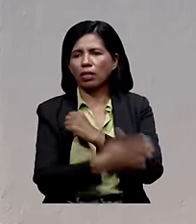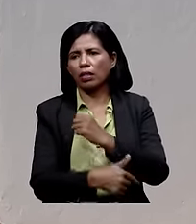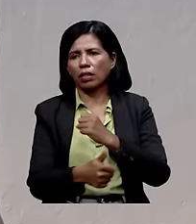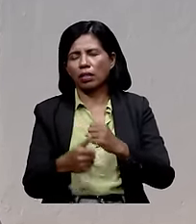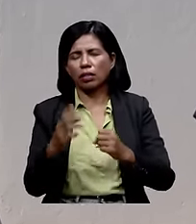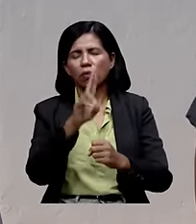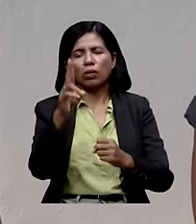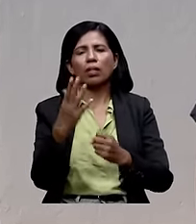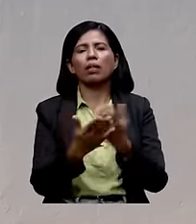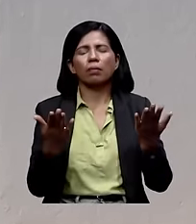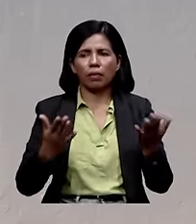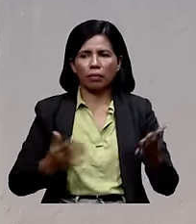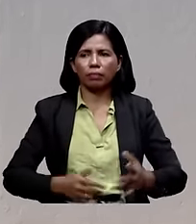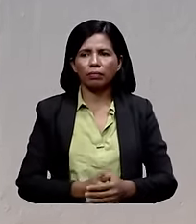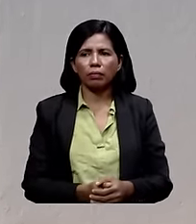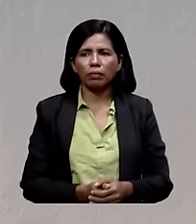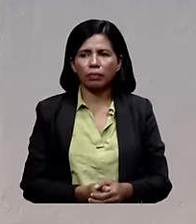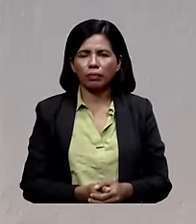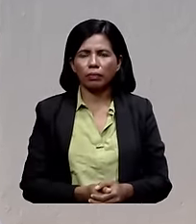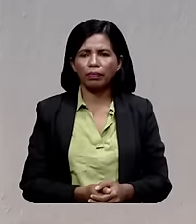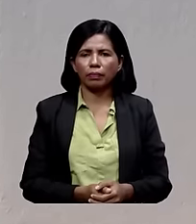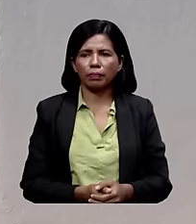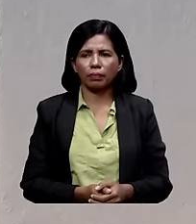bagaste ne be negale